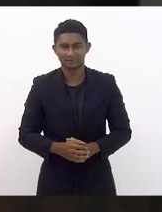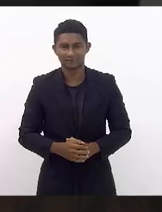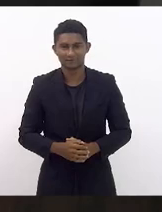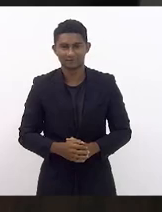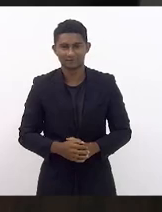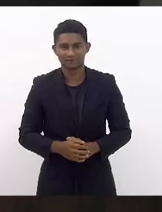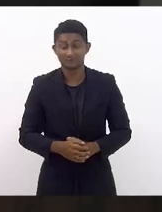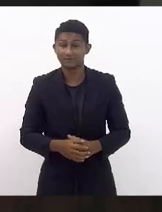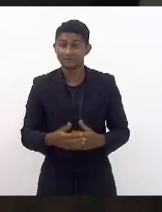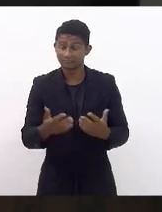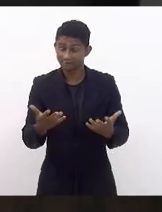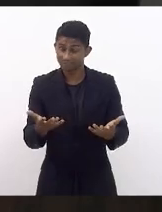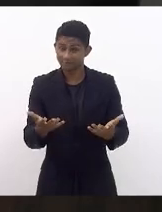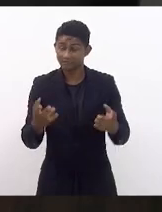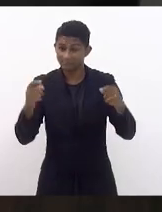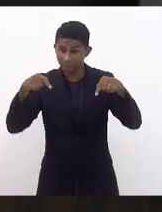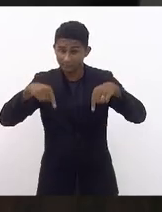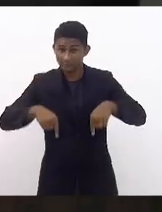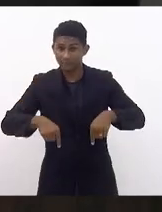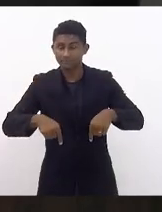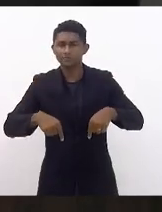Gostaria, então, de começar,